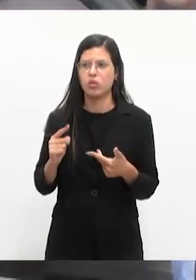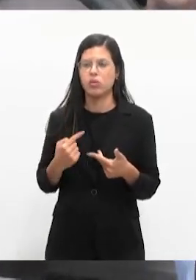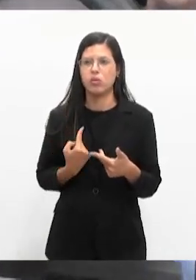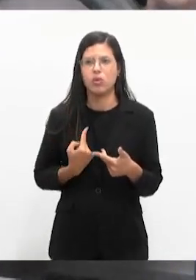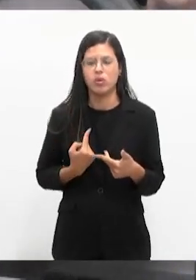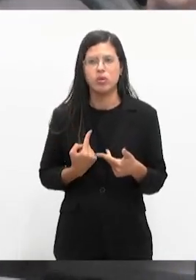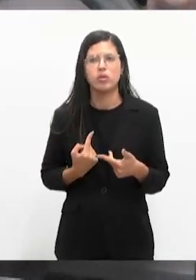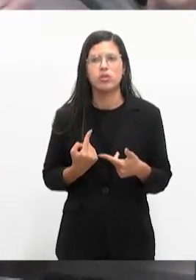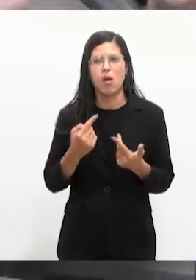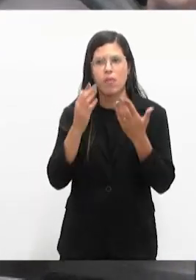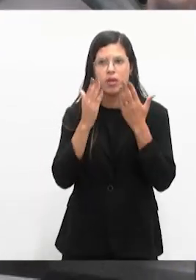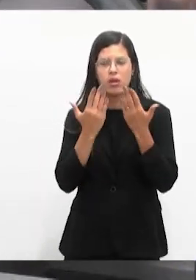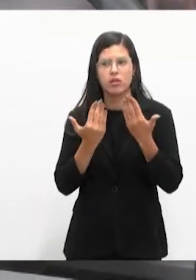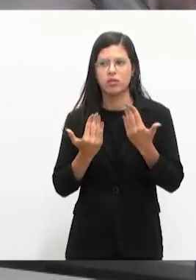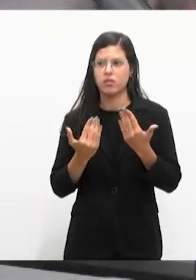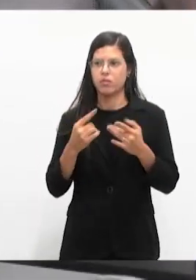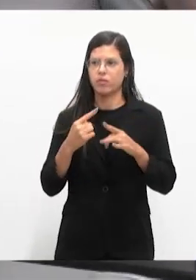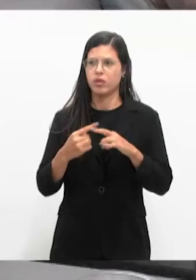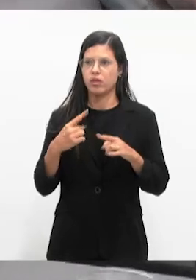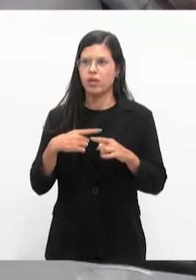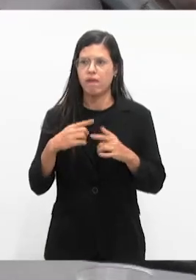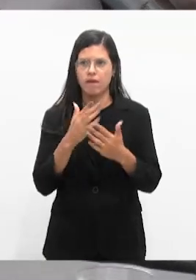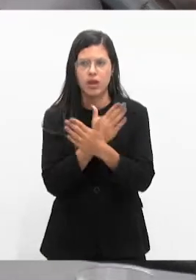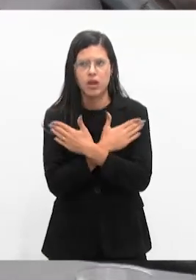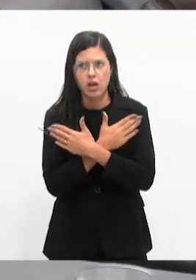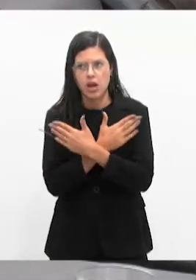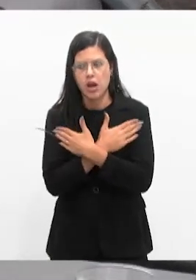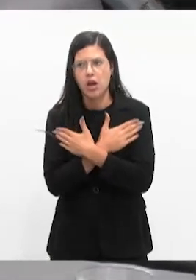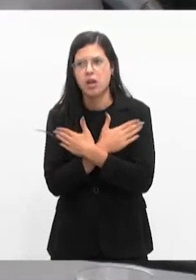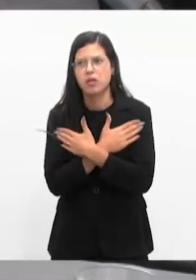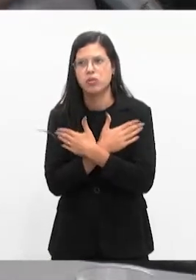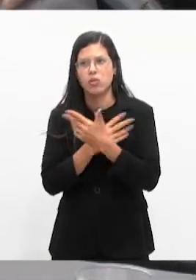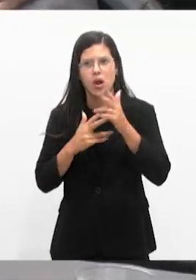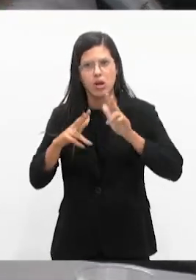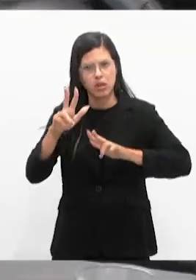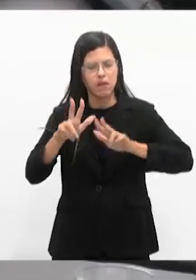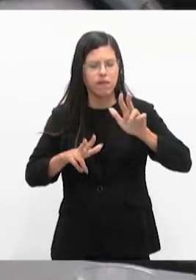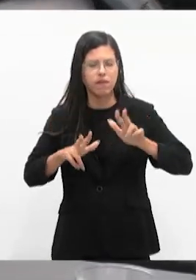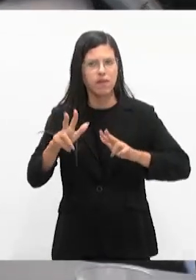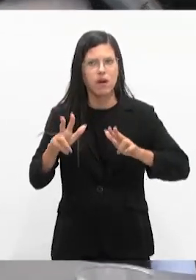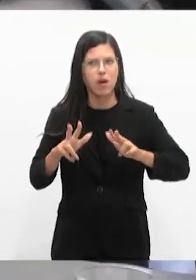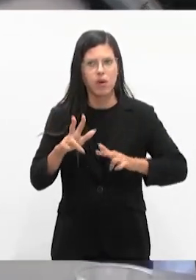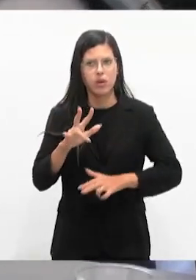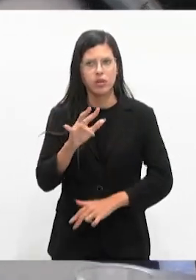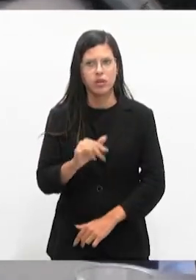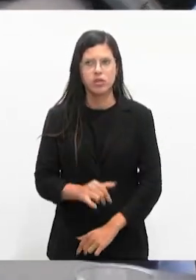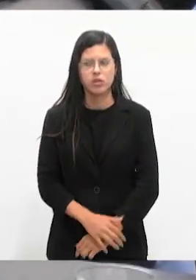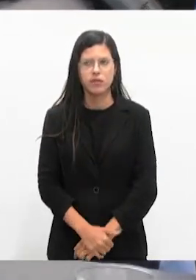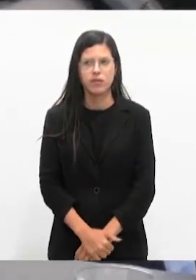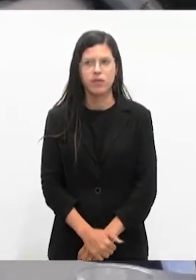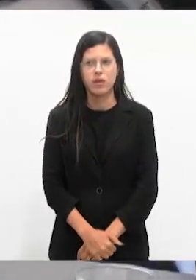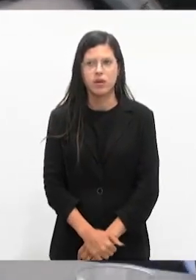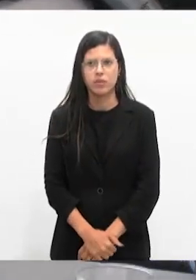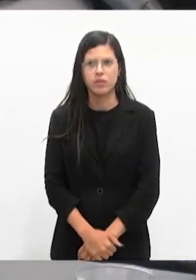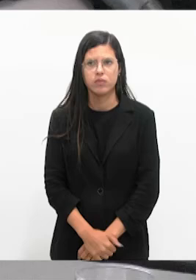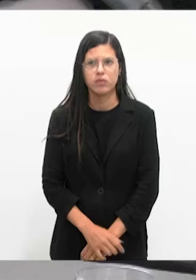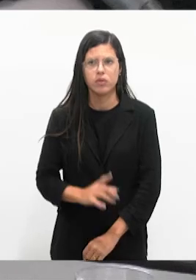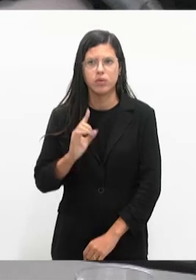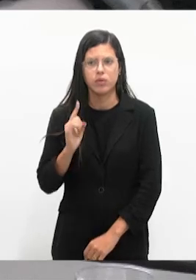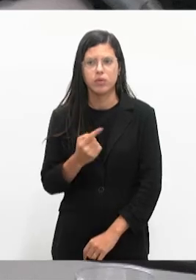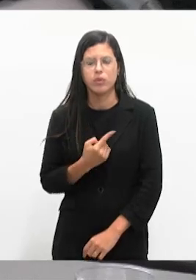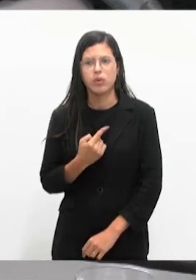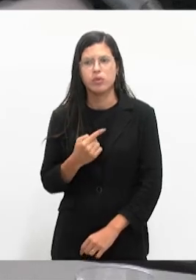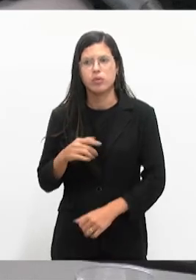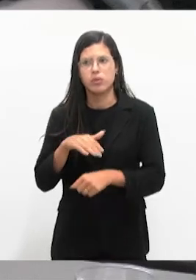levantando, porque teve esse monte de feriado, carnaval, e a gente nós iremos conversar com o